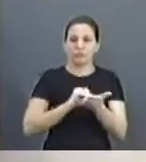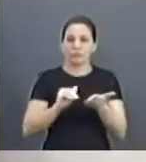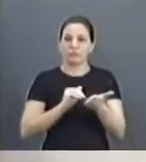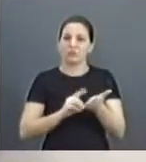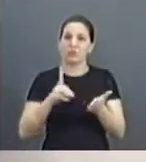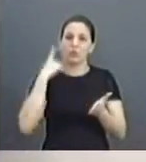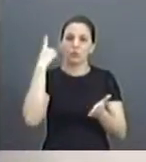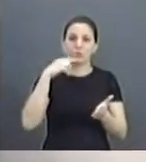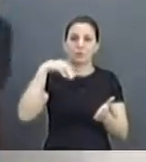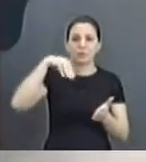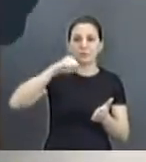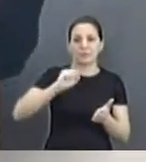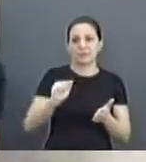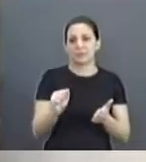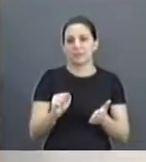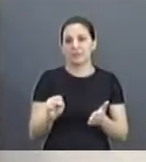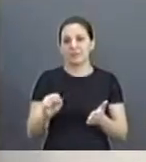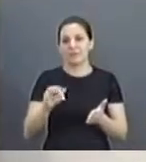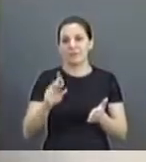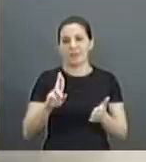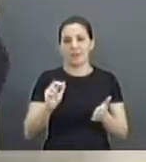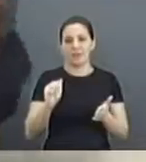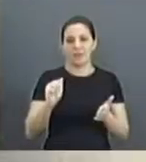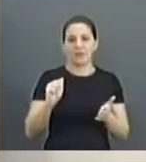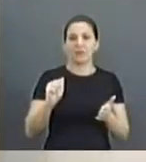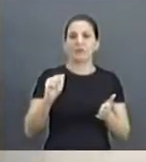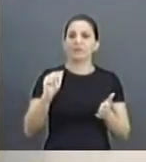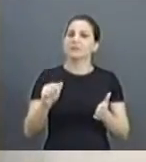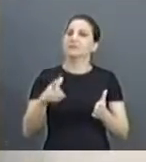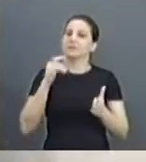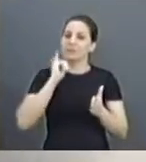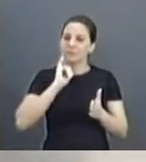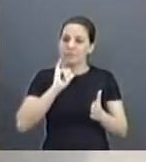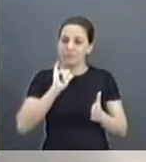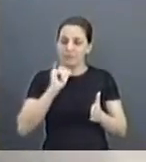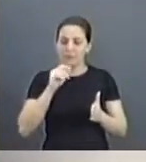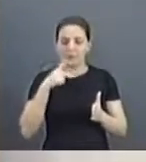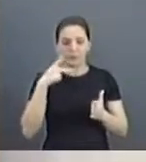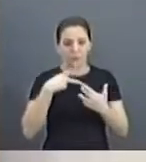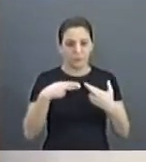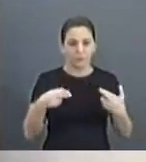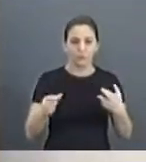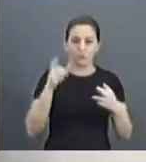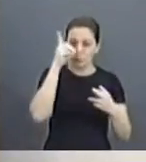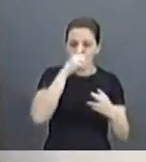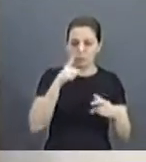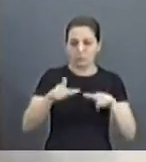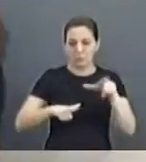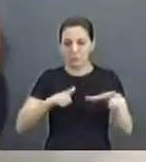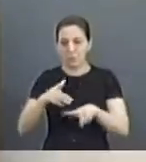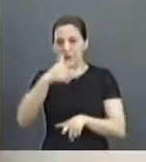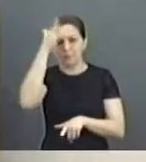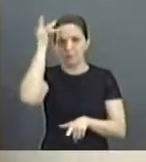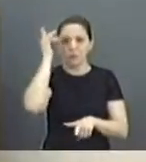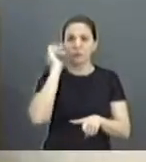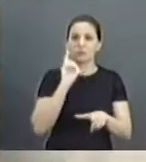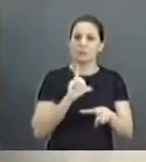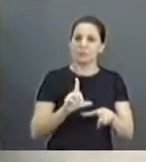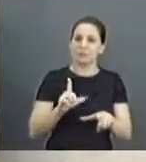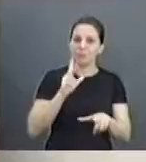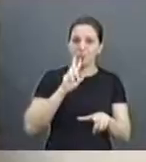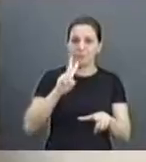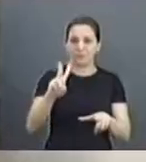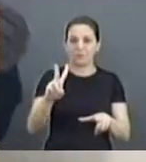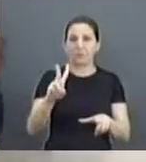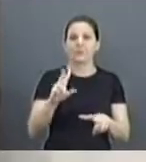deputado roberto massafera a notícia vem da reivindicação das pessoas em pleno domingo nós estamos lá pública isso aí por favor